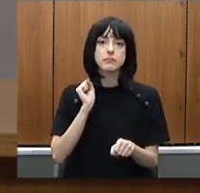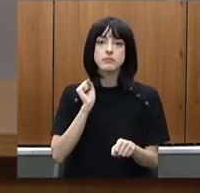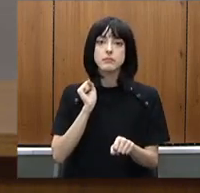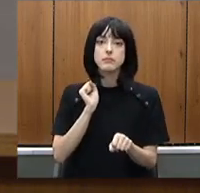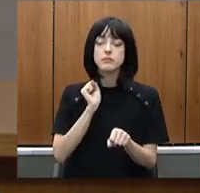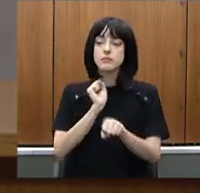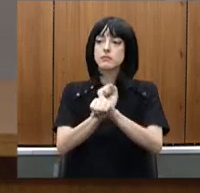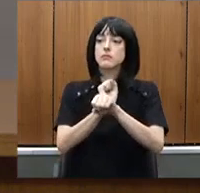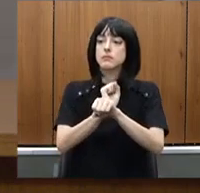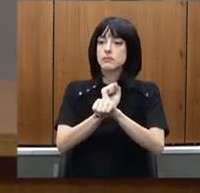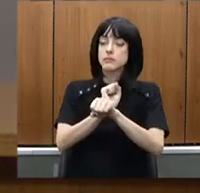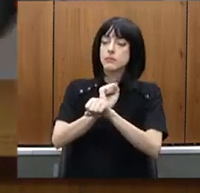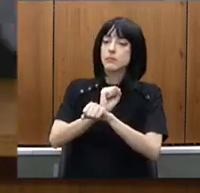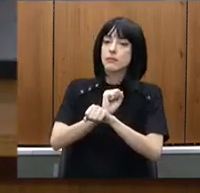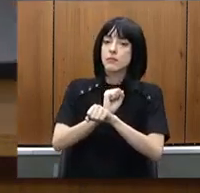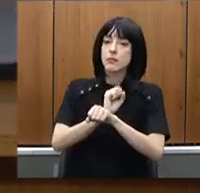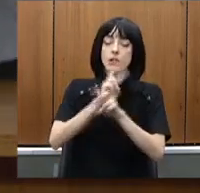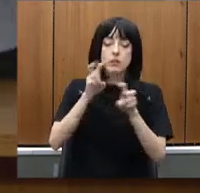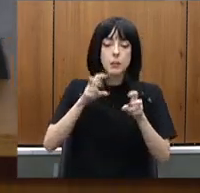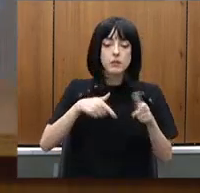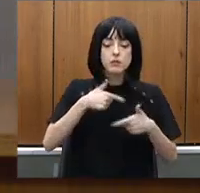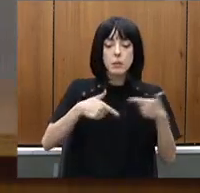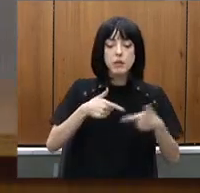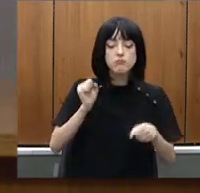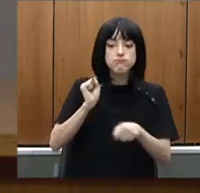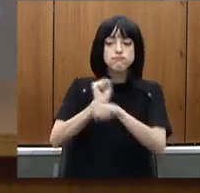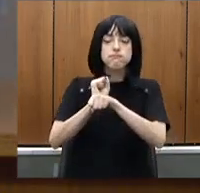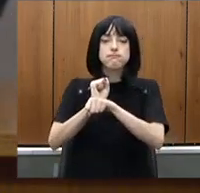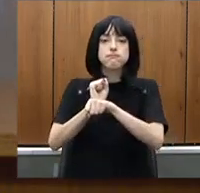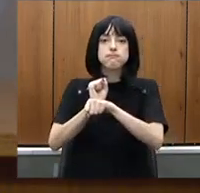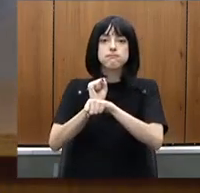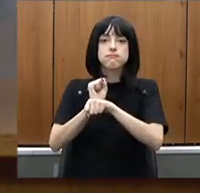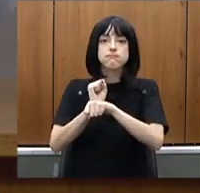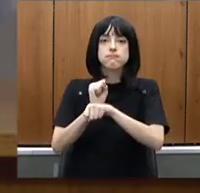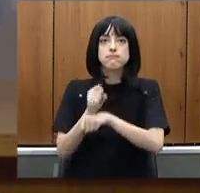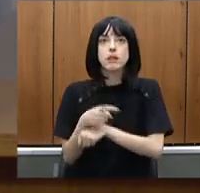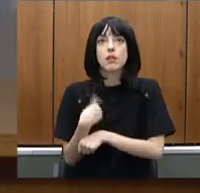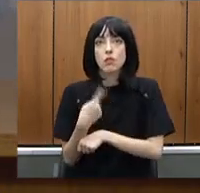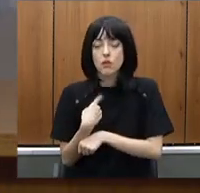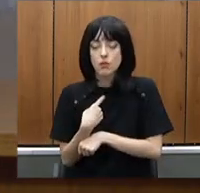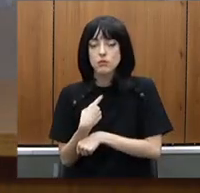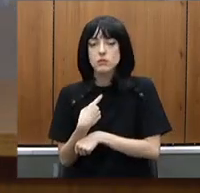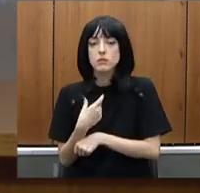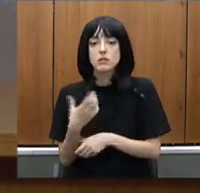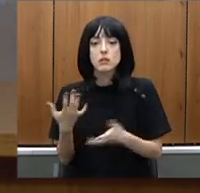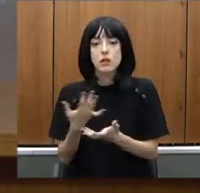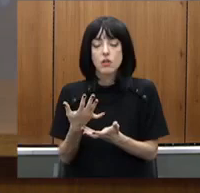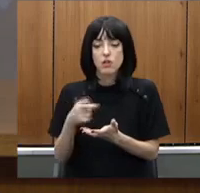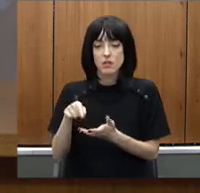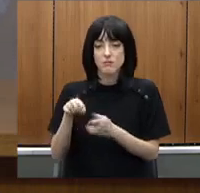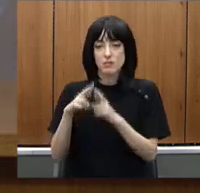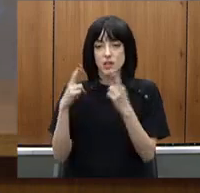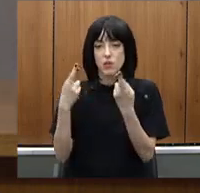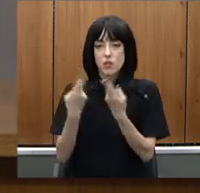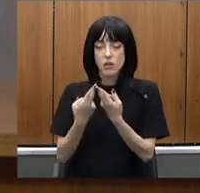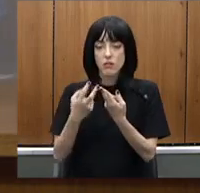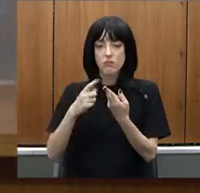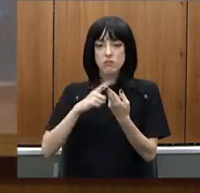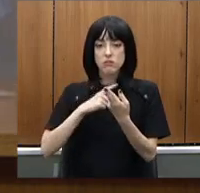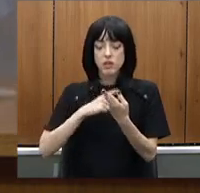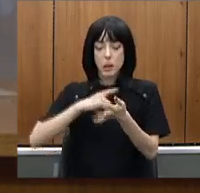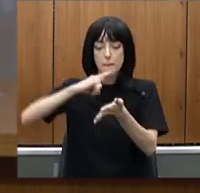os requerimentos oriundos dessa audiência que vossa excelência pudesse além dos requerimentos